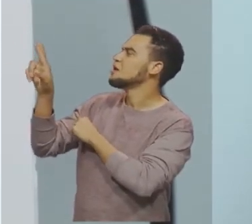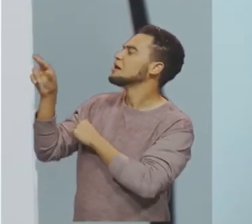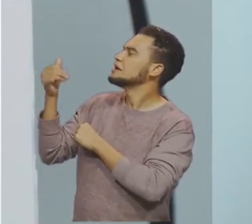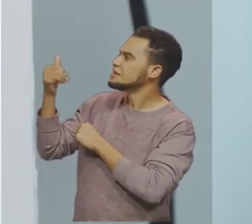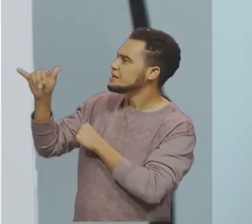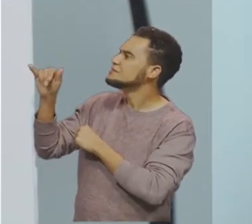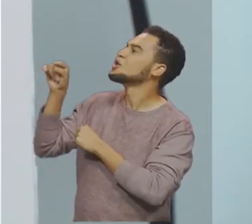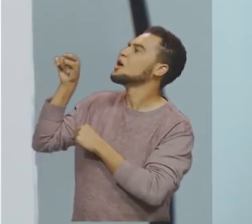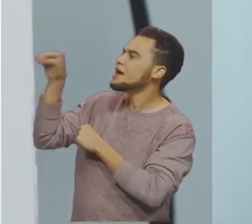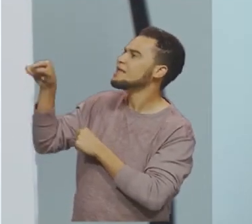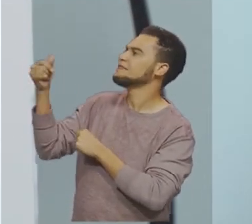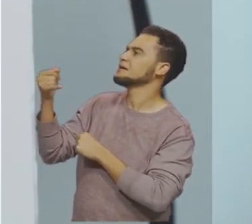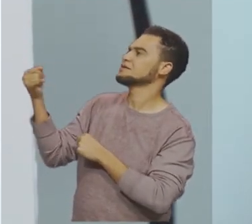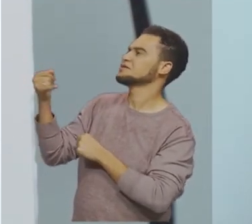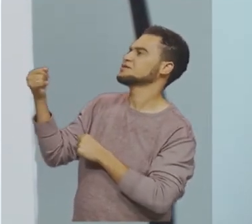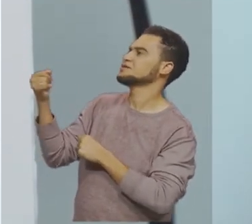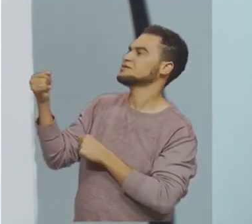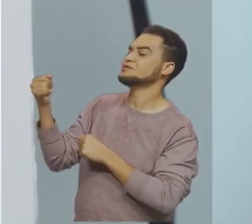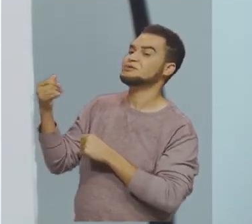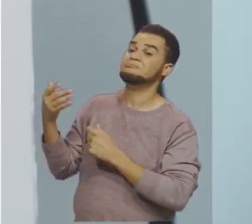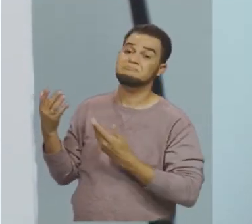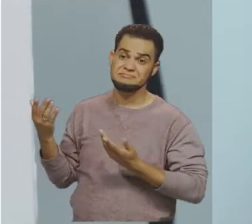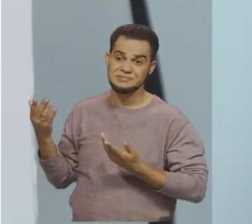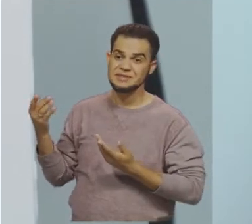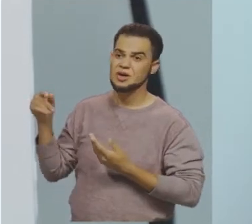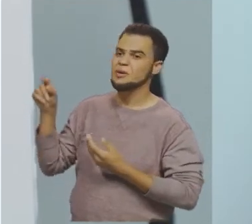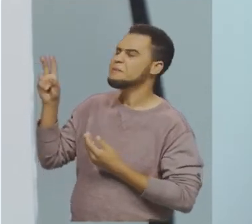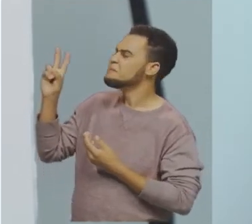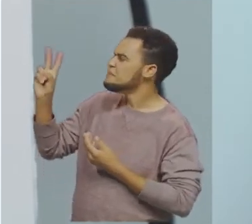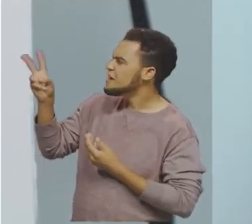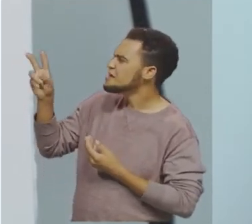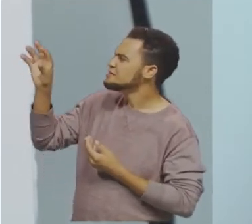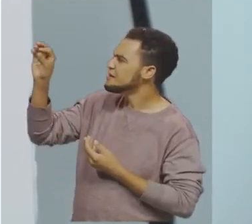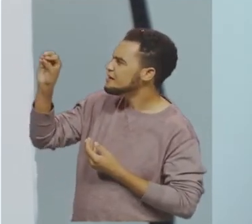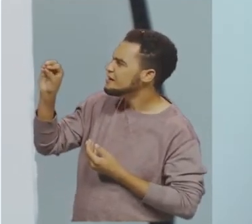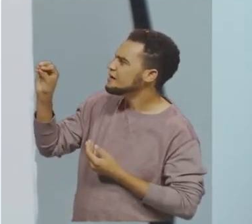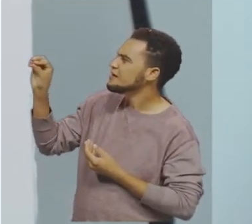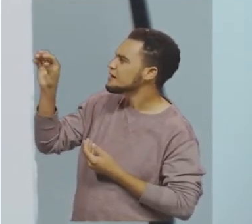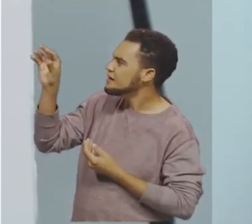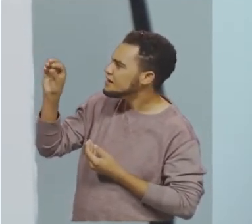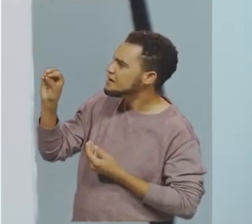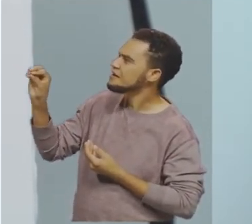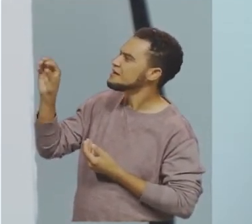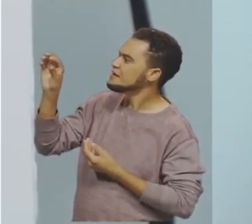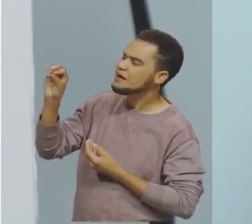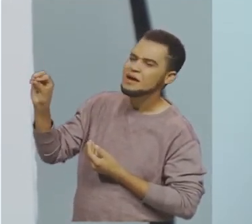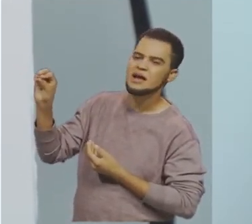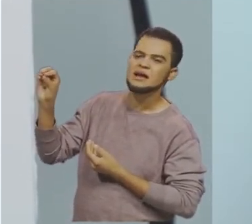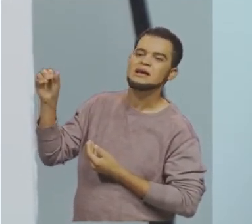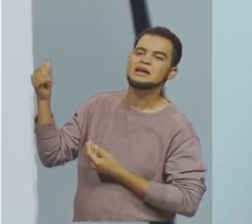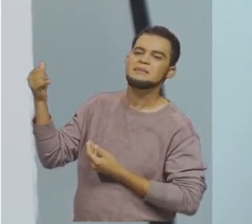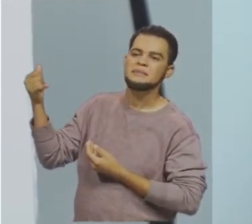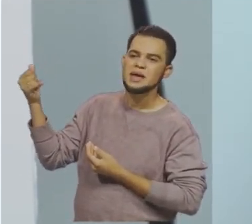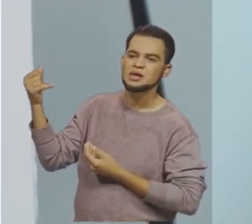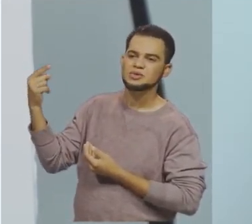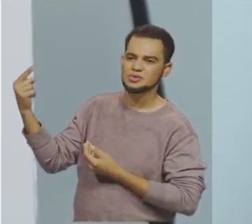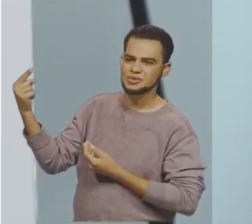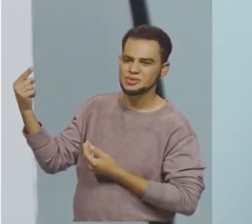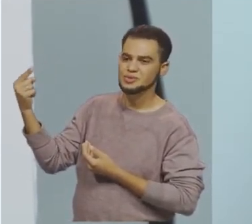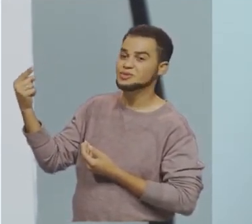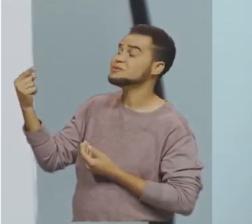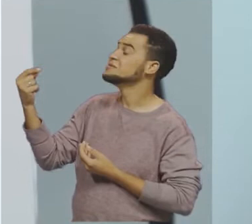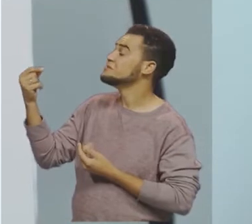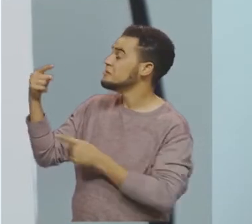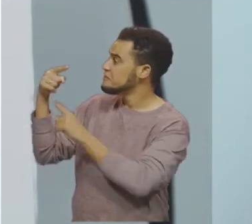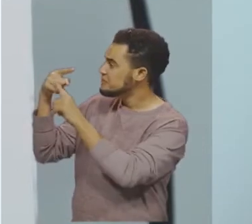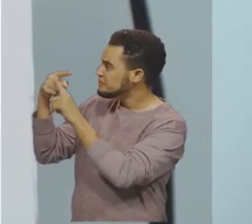negativos. Então, se eu peguei a mesma medida aqui, eu vou ter aqui o y menos 1, mais